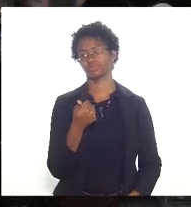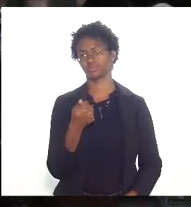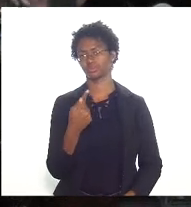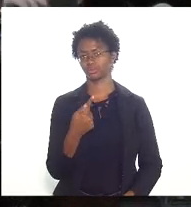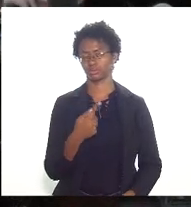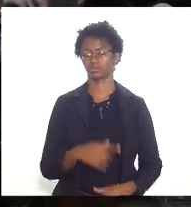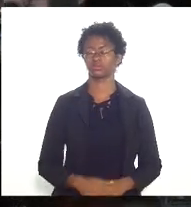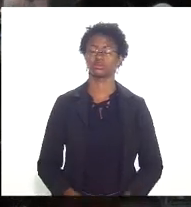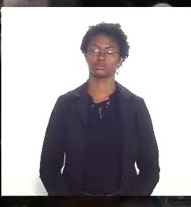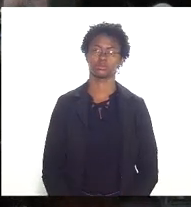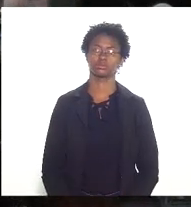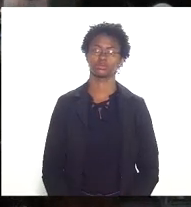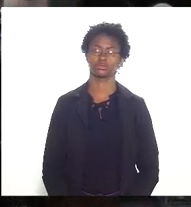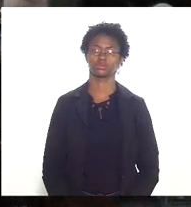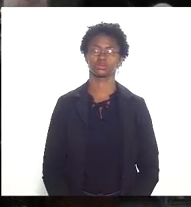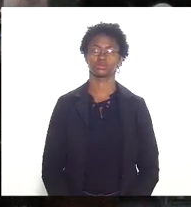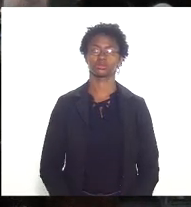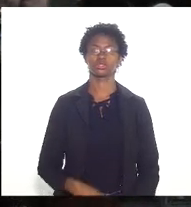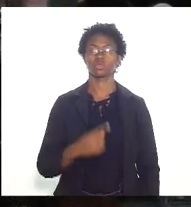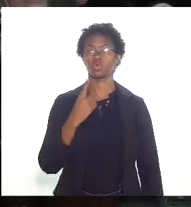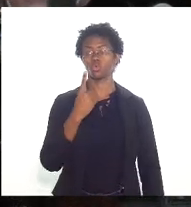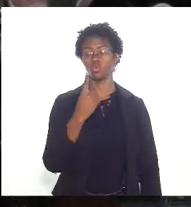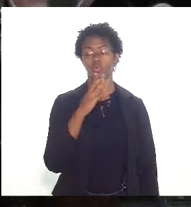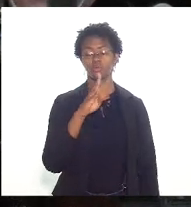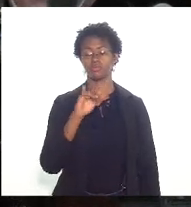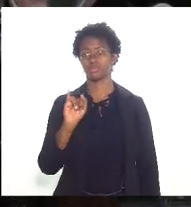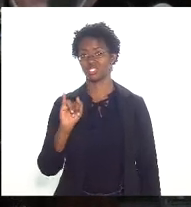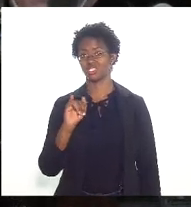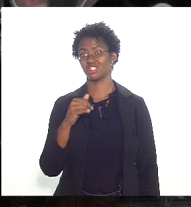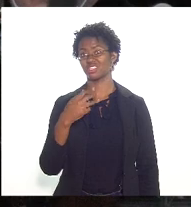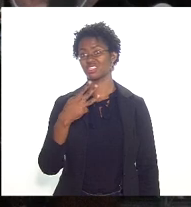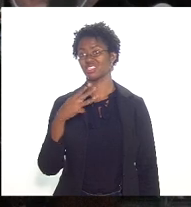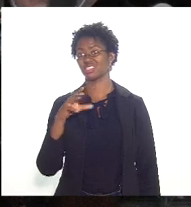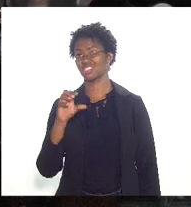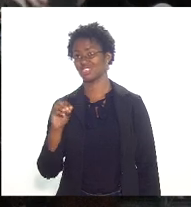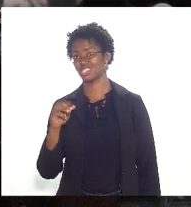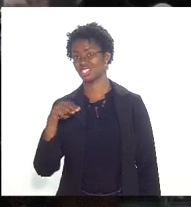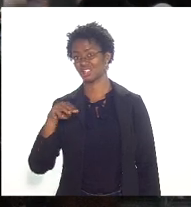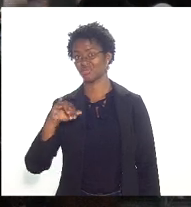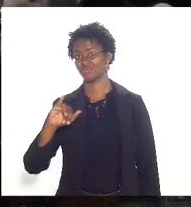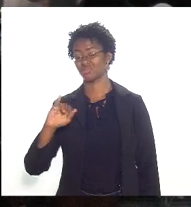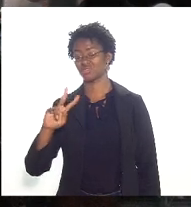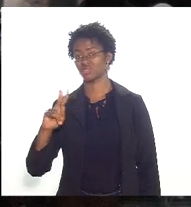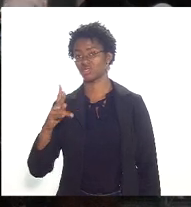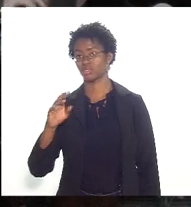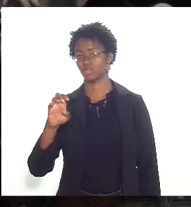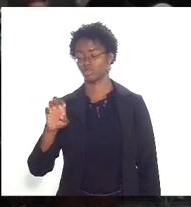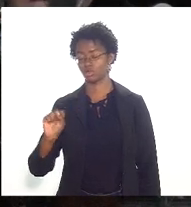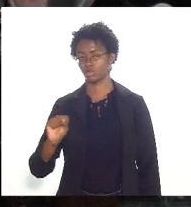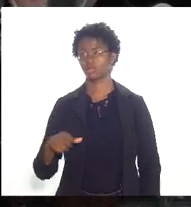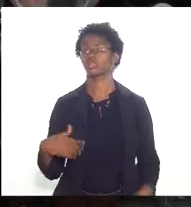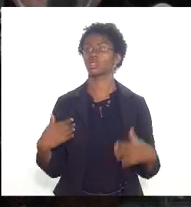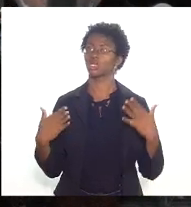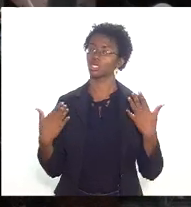liminar a UnB e 30 milhões então se nós é